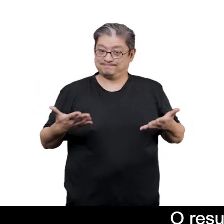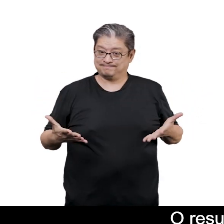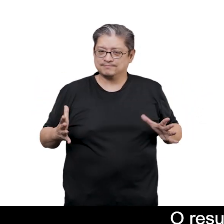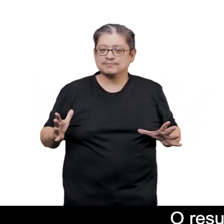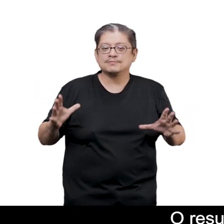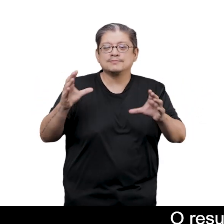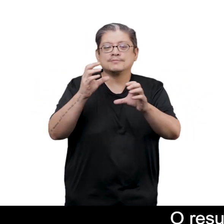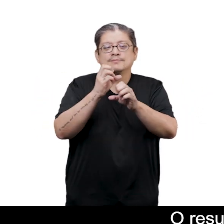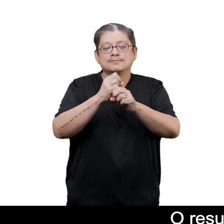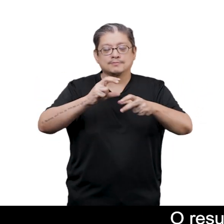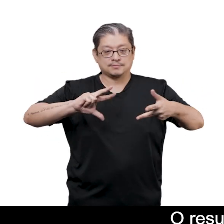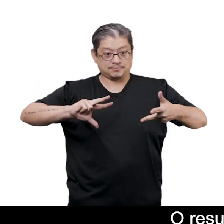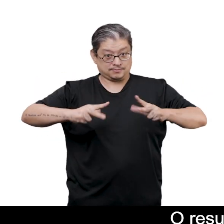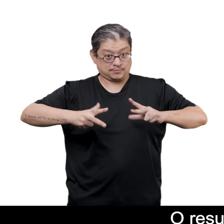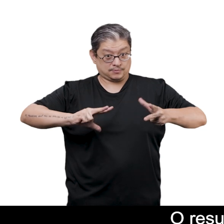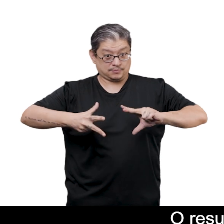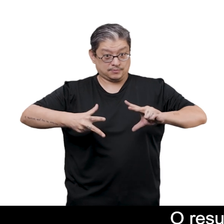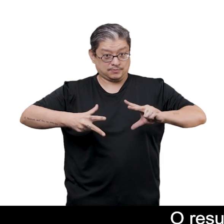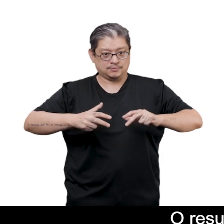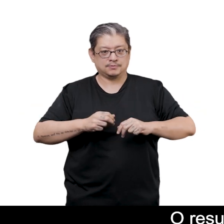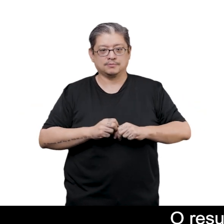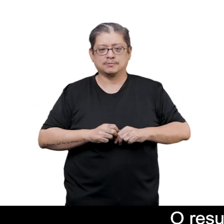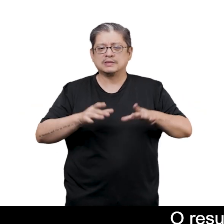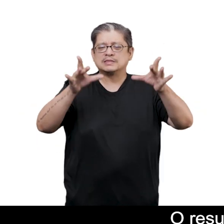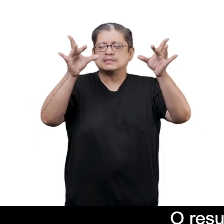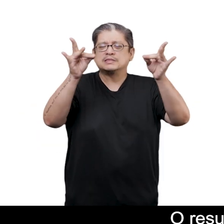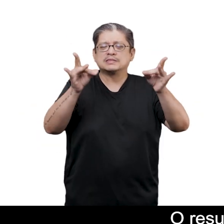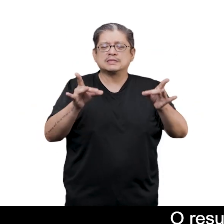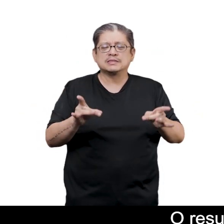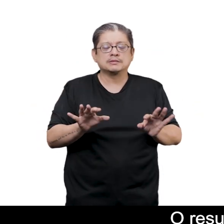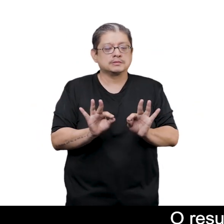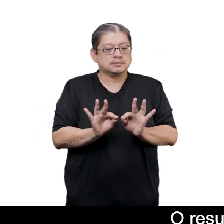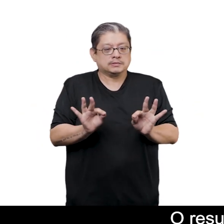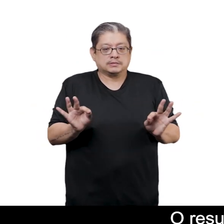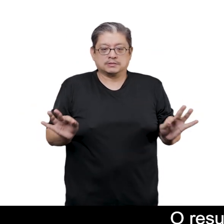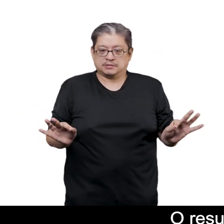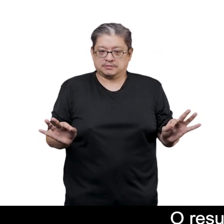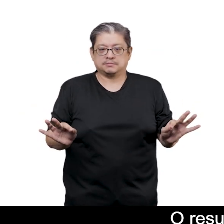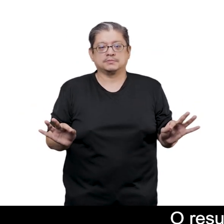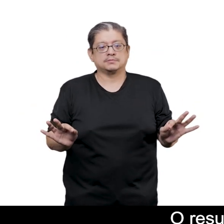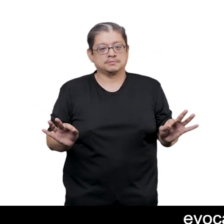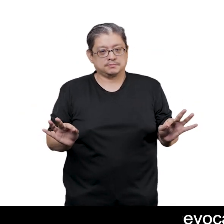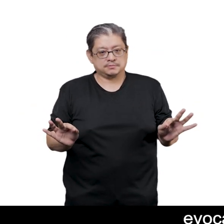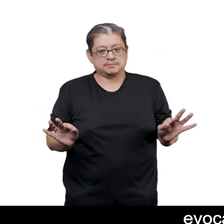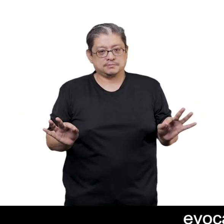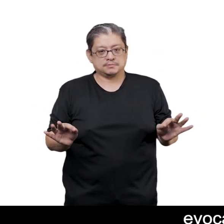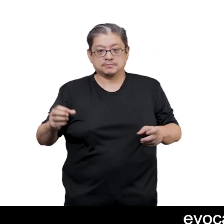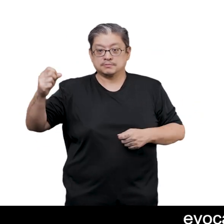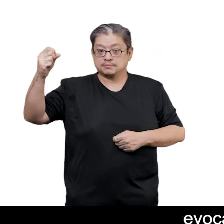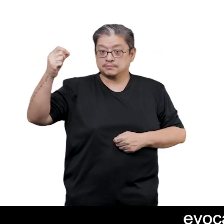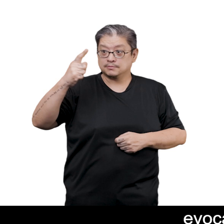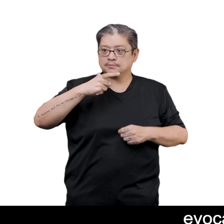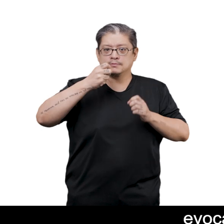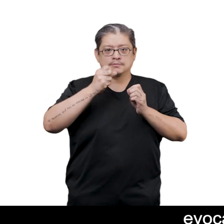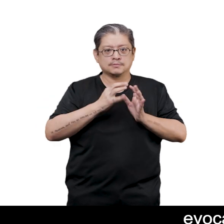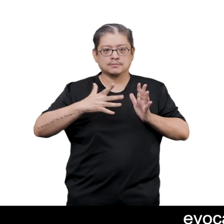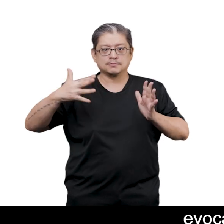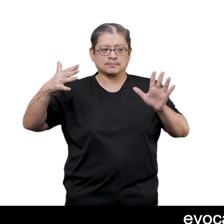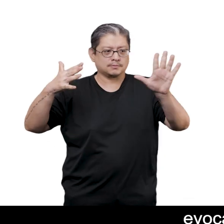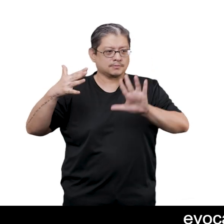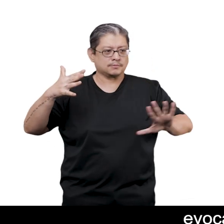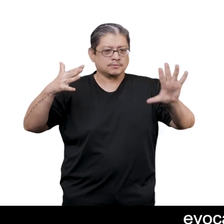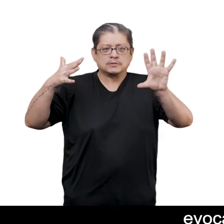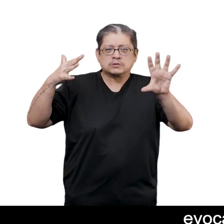O resultado é uma composição geométrica, minimalista, porém dinâmica, evocando um feixe de formas